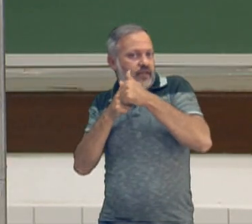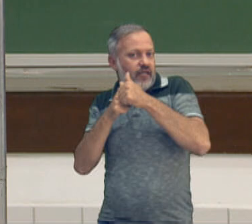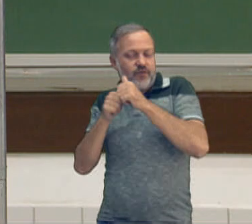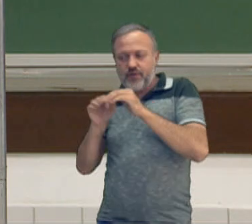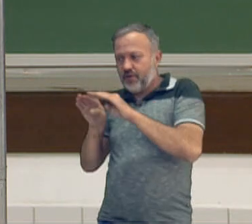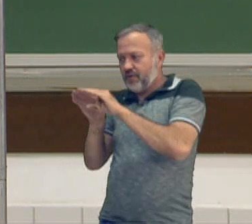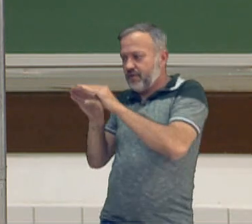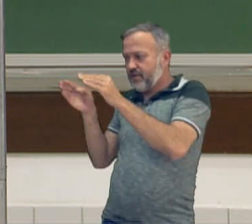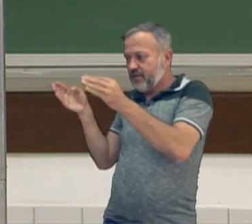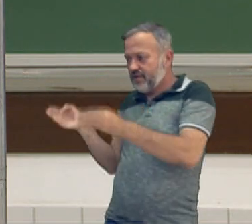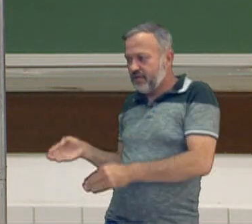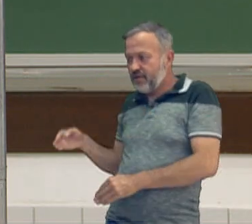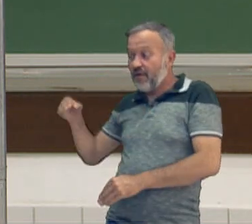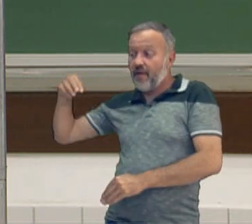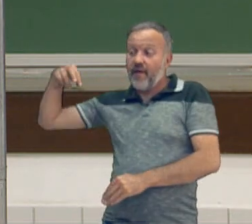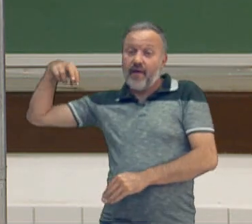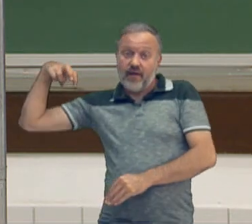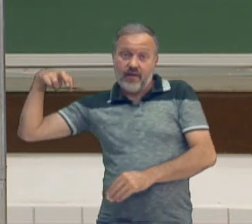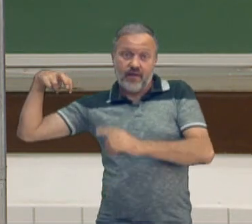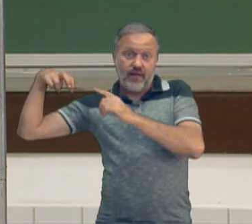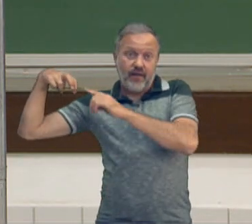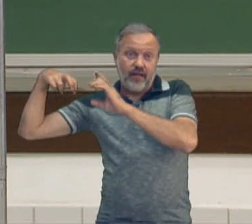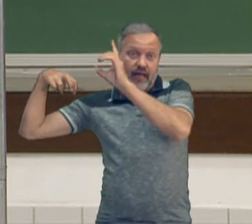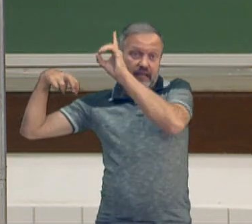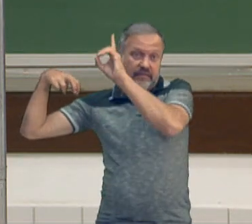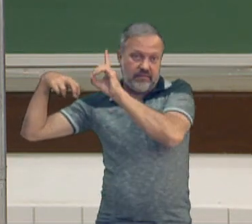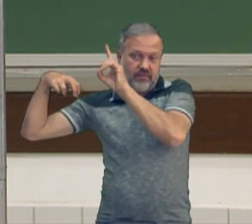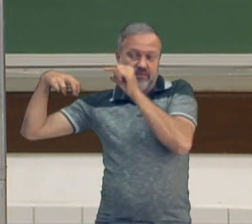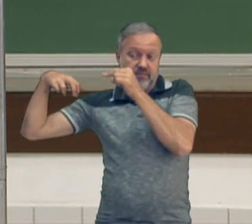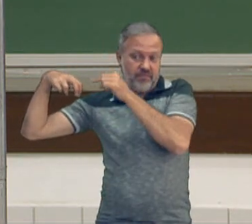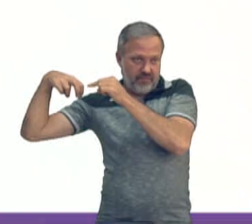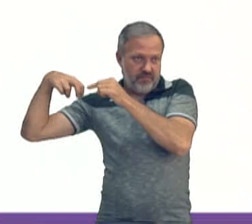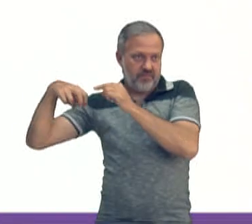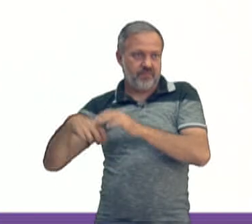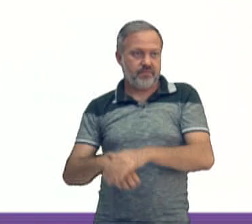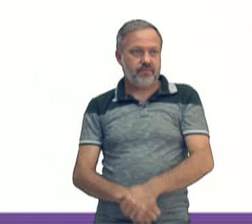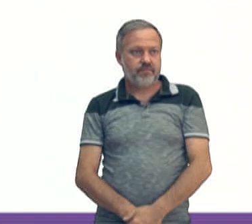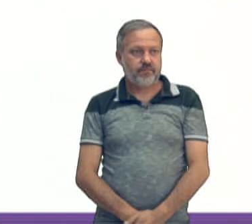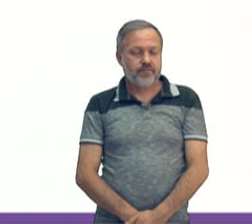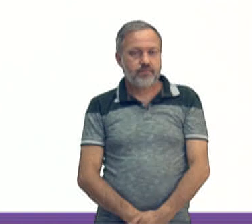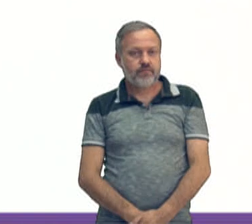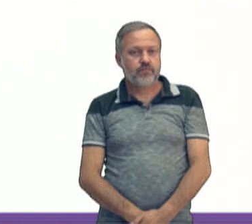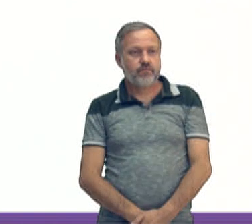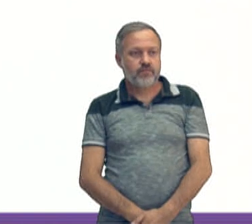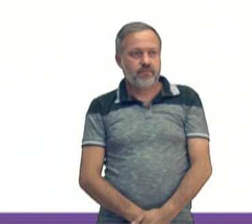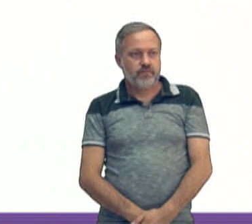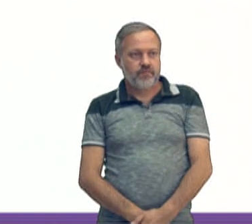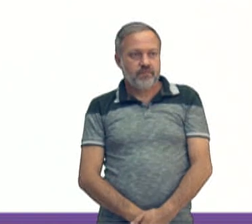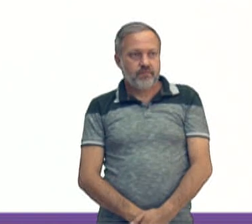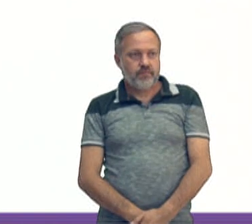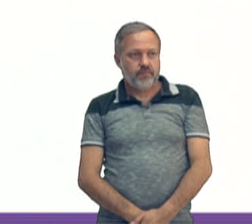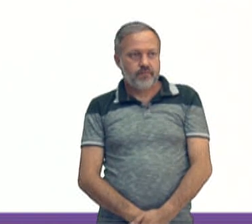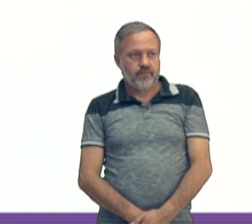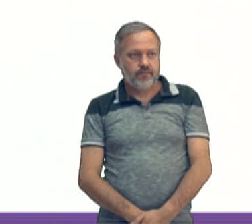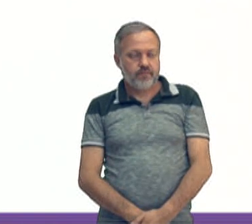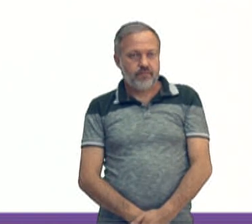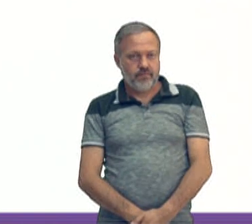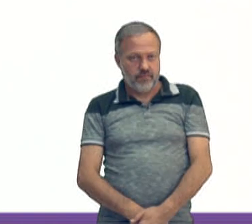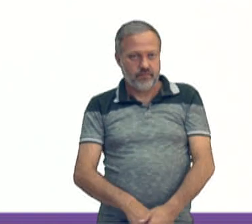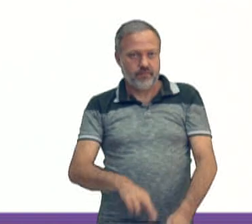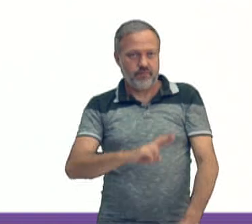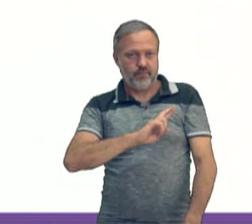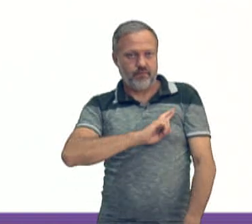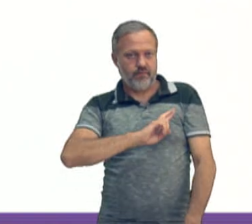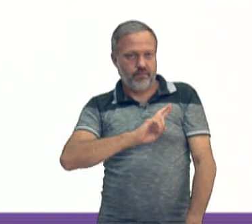que dizem que quem canta, seus males espanta. Nas religiões indígenas, então, nas religiões africanas é essencial. E nas